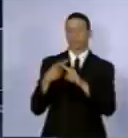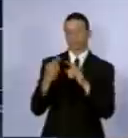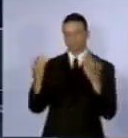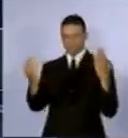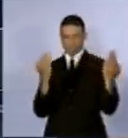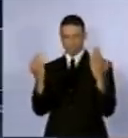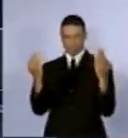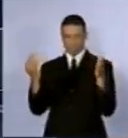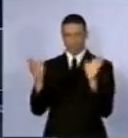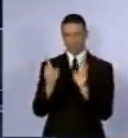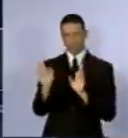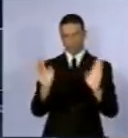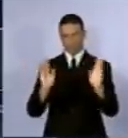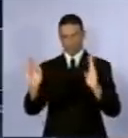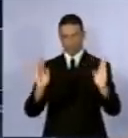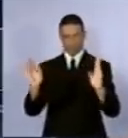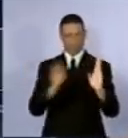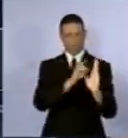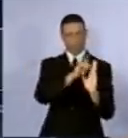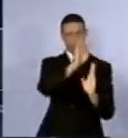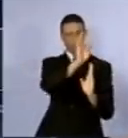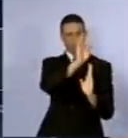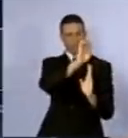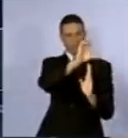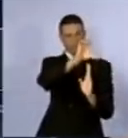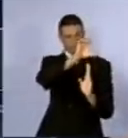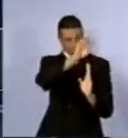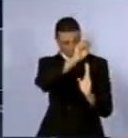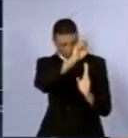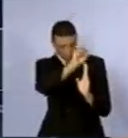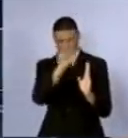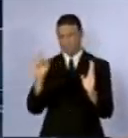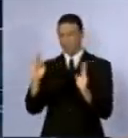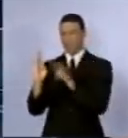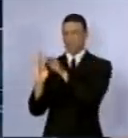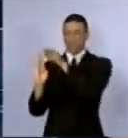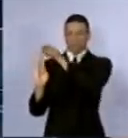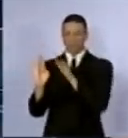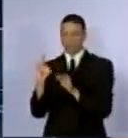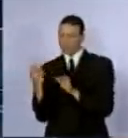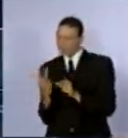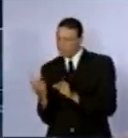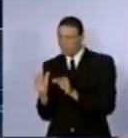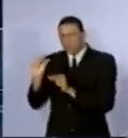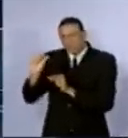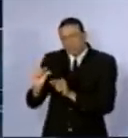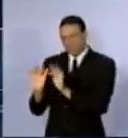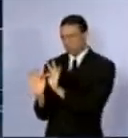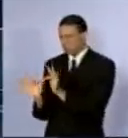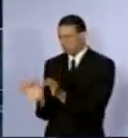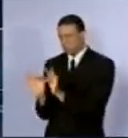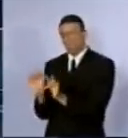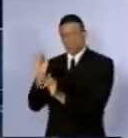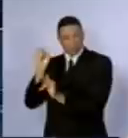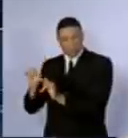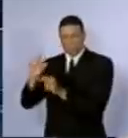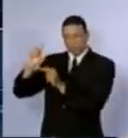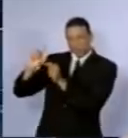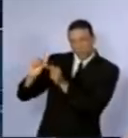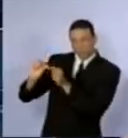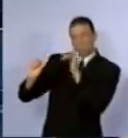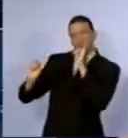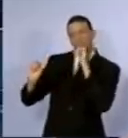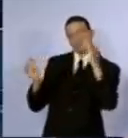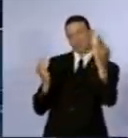de medida, o microtesla e miligaus. Mas, de qualquer maneira, vocês têm que entender que aqui nós temos valores muito baixos. E os valores ficam até mais baixos baixos. Se, por